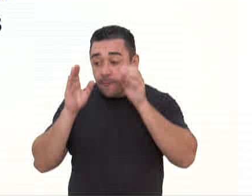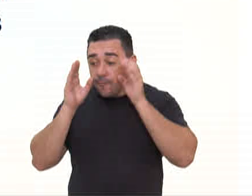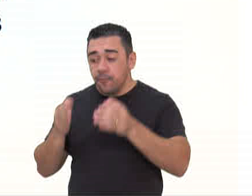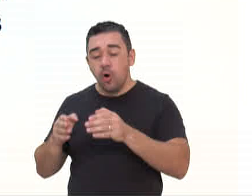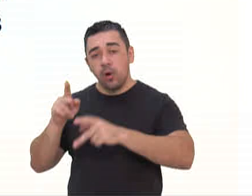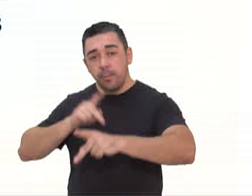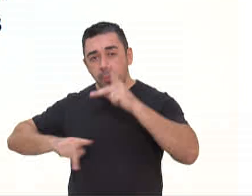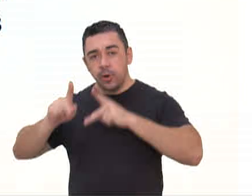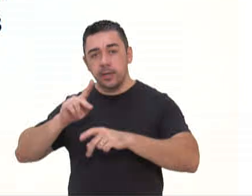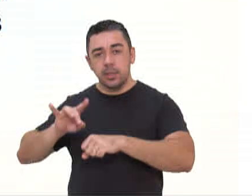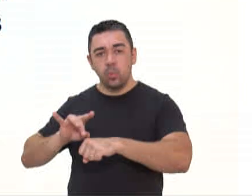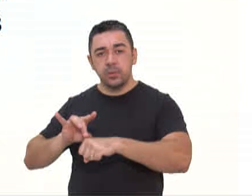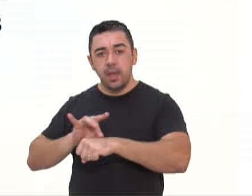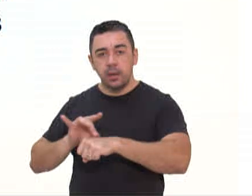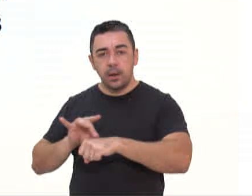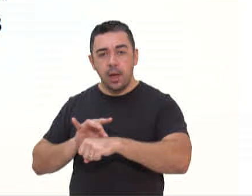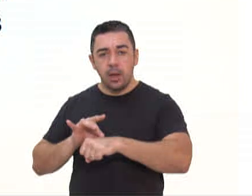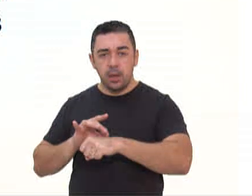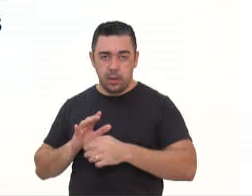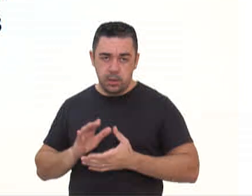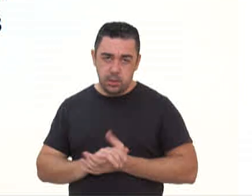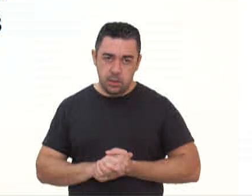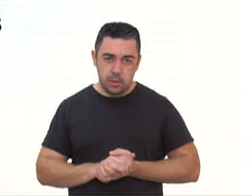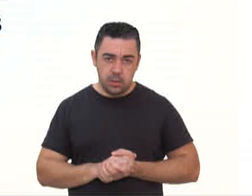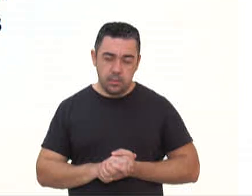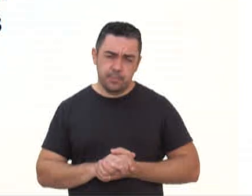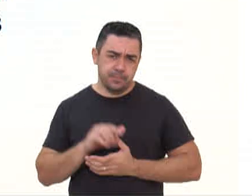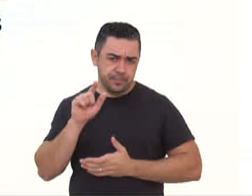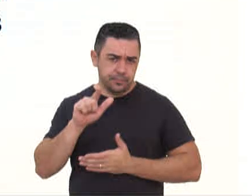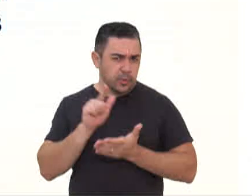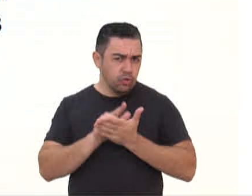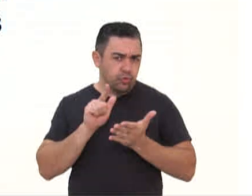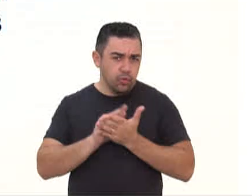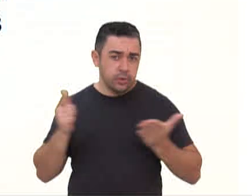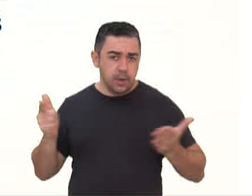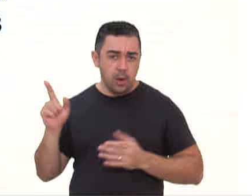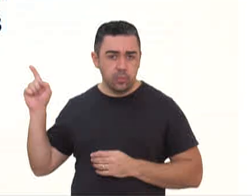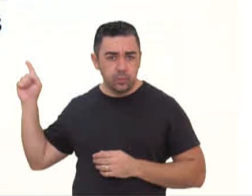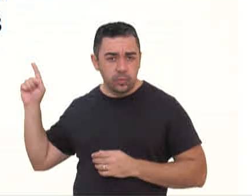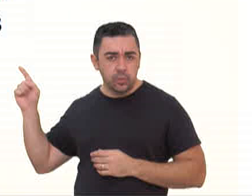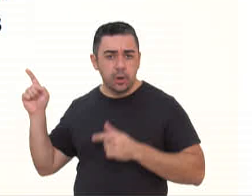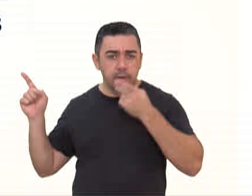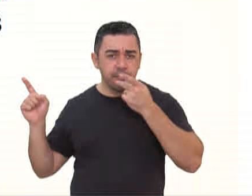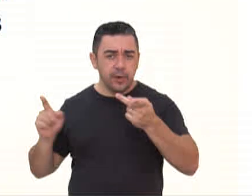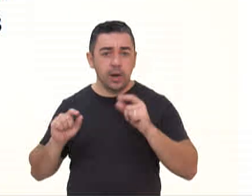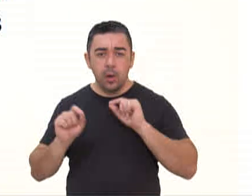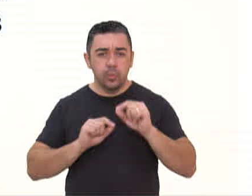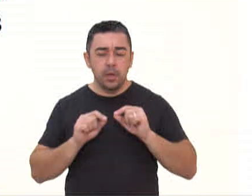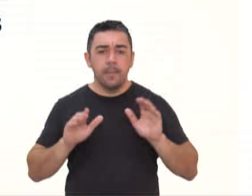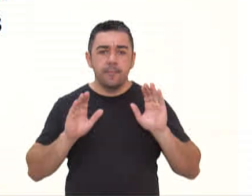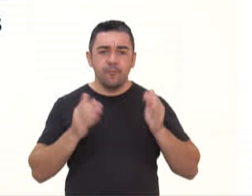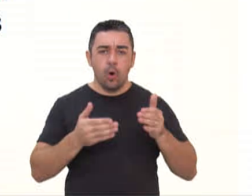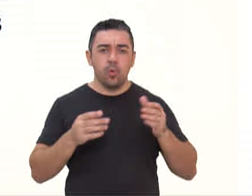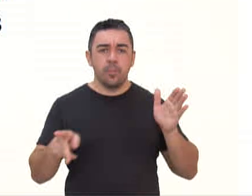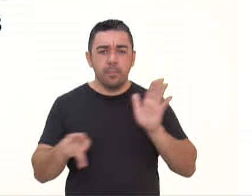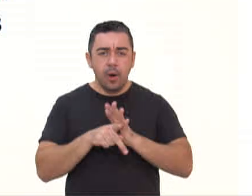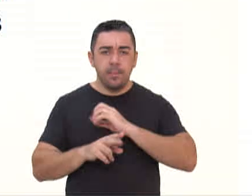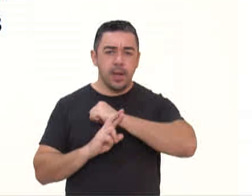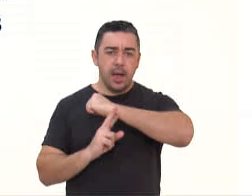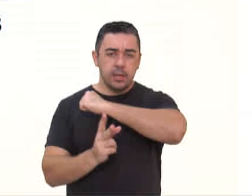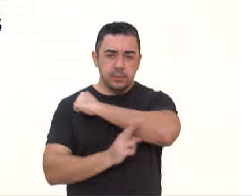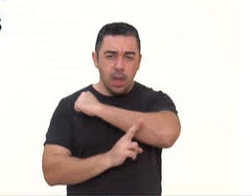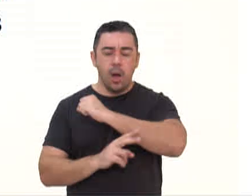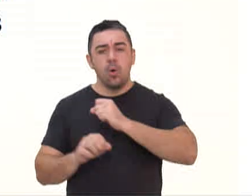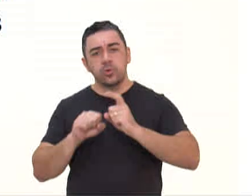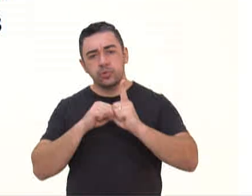para a população negra. Esse jornal, esse periódico, ele discutiu a situação racial e social